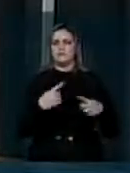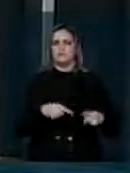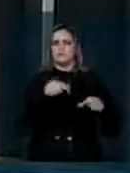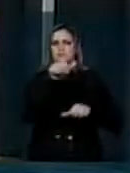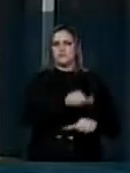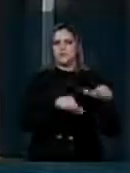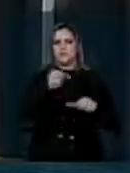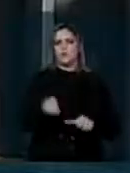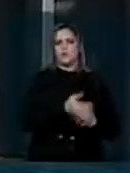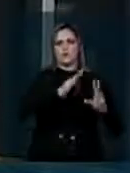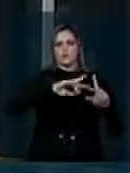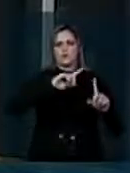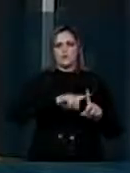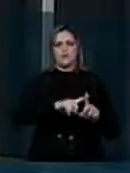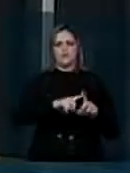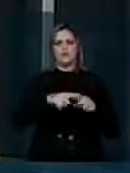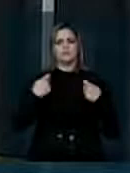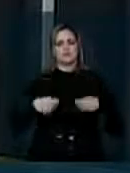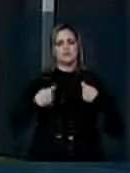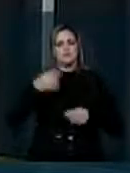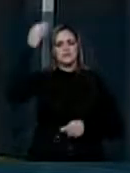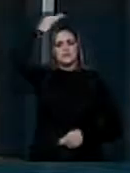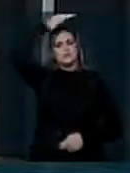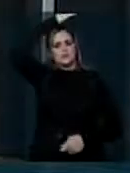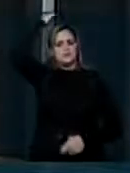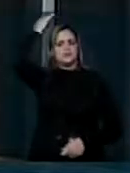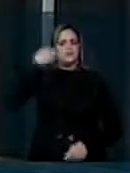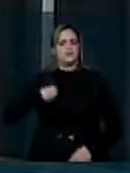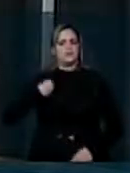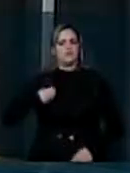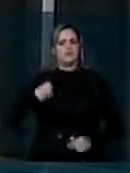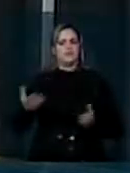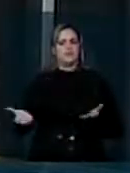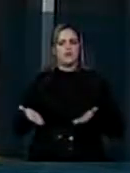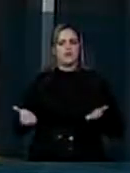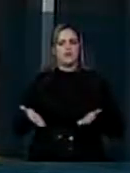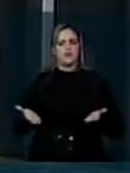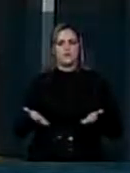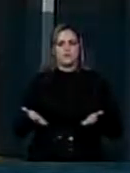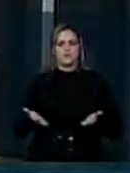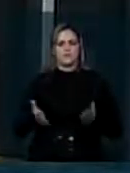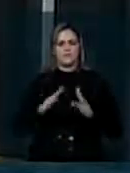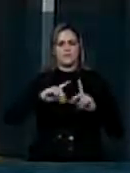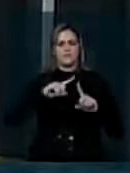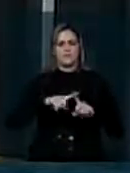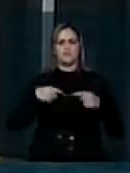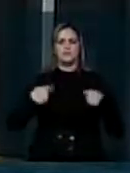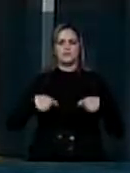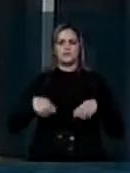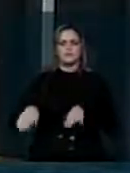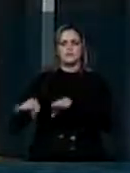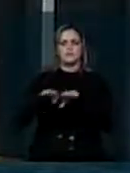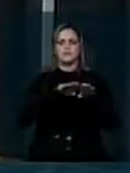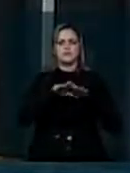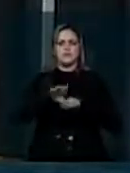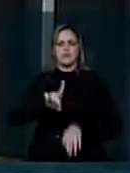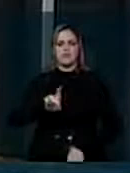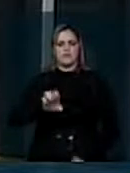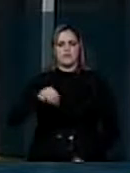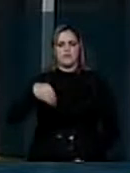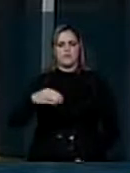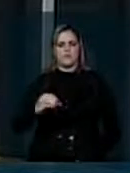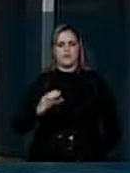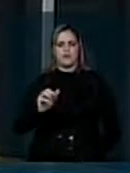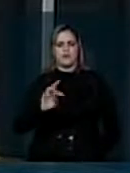Santo aqui e agora, a favor do povo de Deus, uma igreja mais democrática, que é isso que a